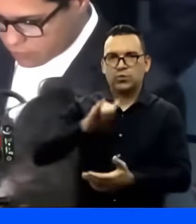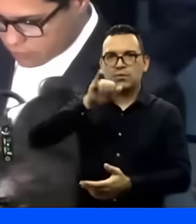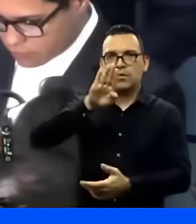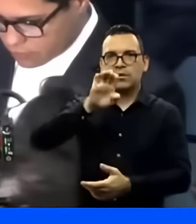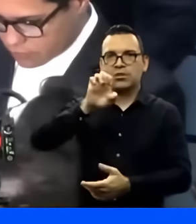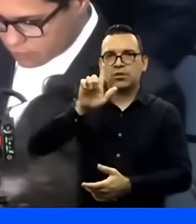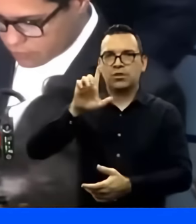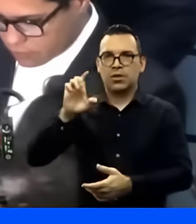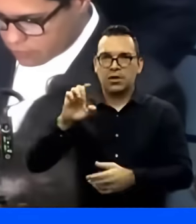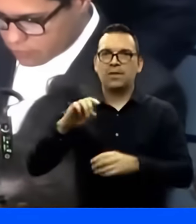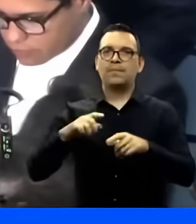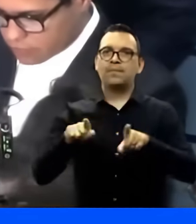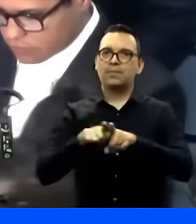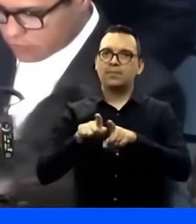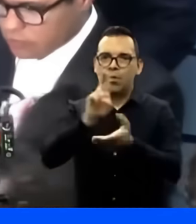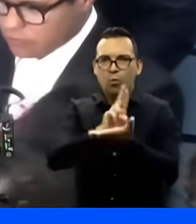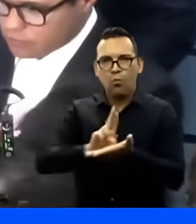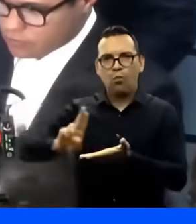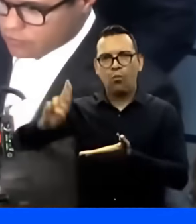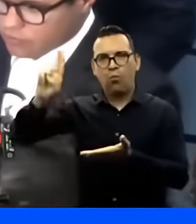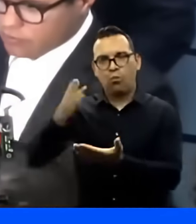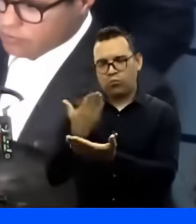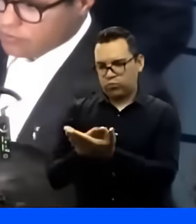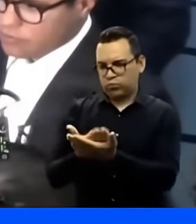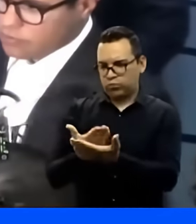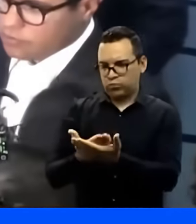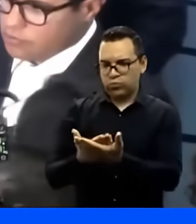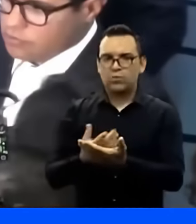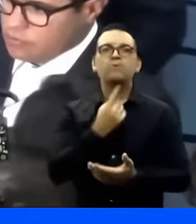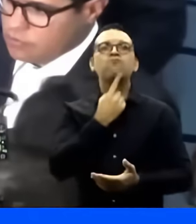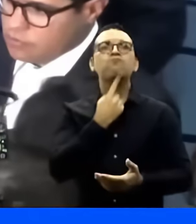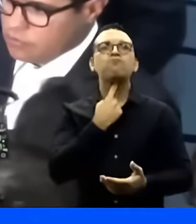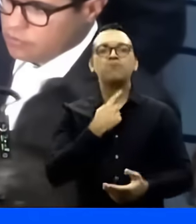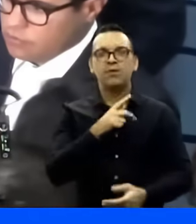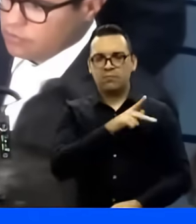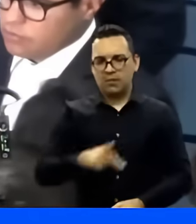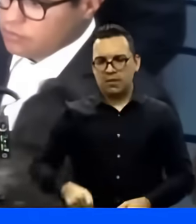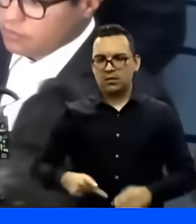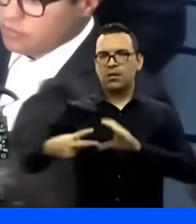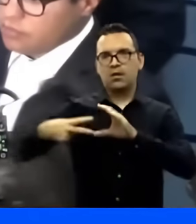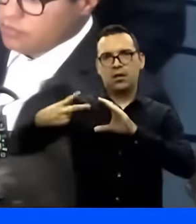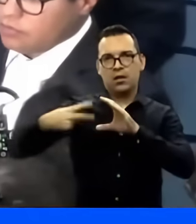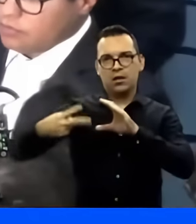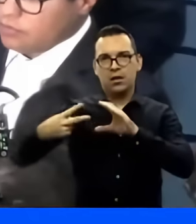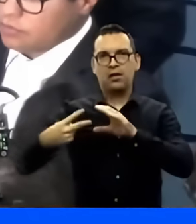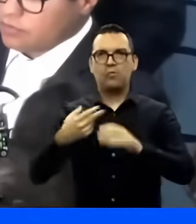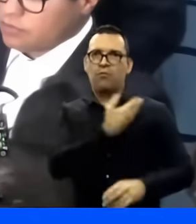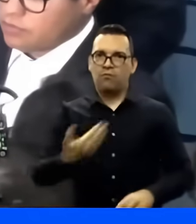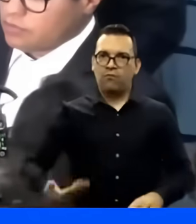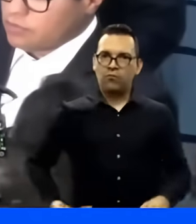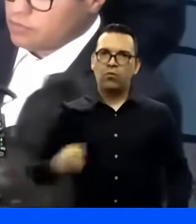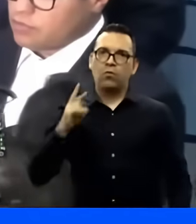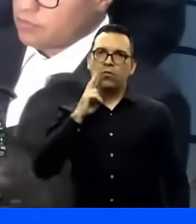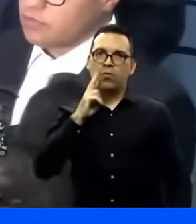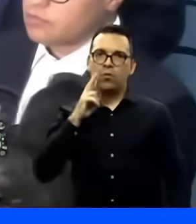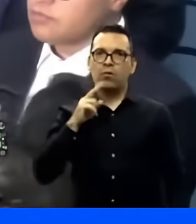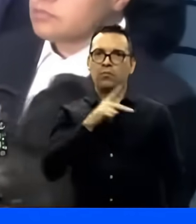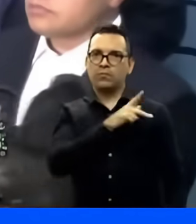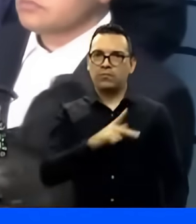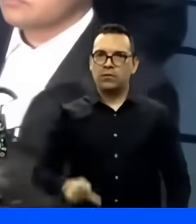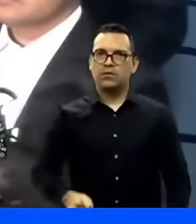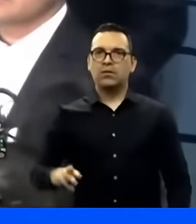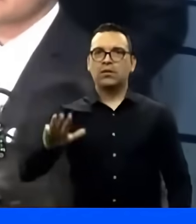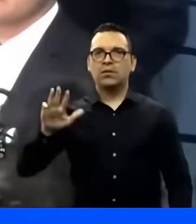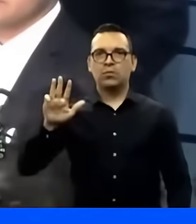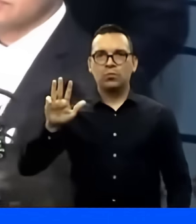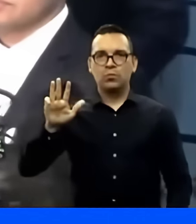IPEA, universidades. Então não é a vontade do presidente da Câmara, da ministra, ou do governador, ou do presidente Lula. Isso é feito com a vontade da sociedade